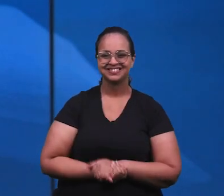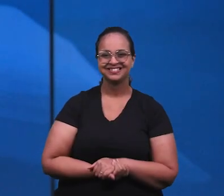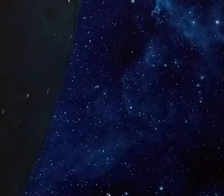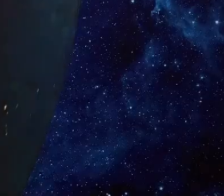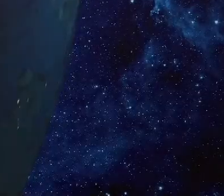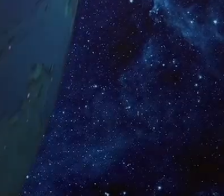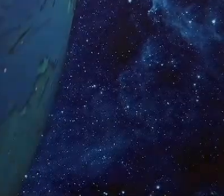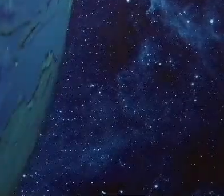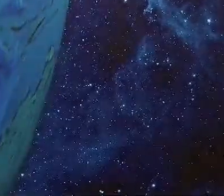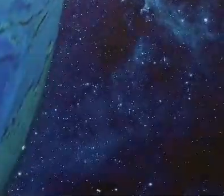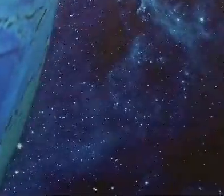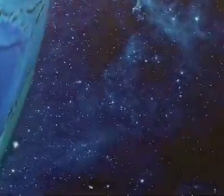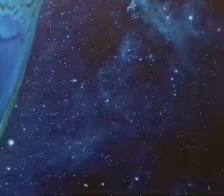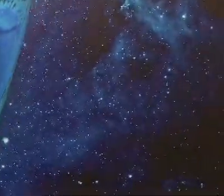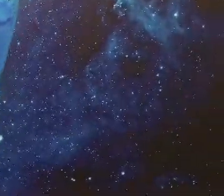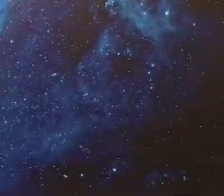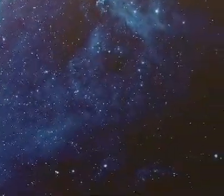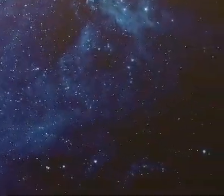Jesus.